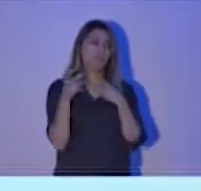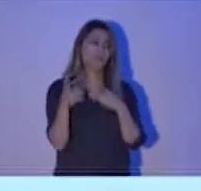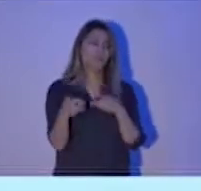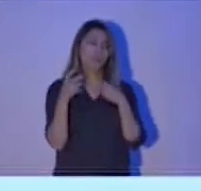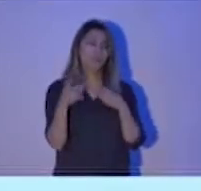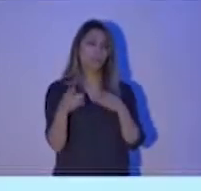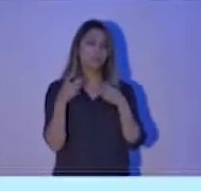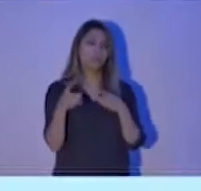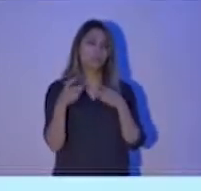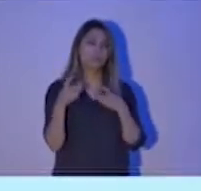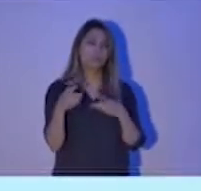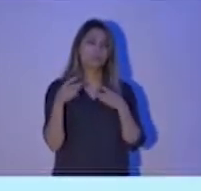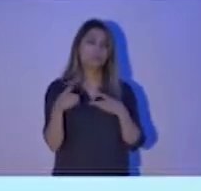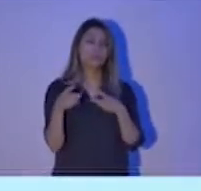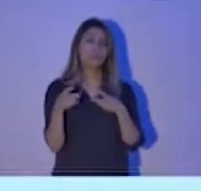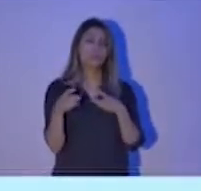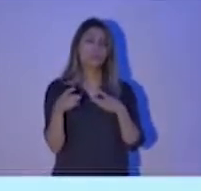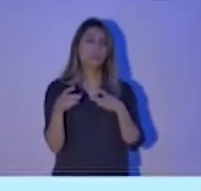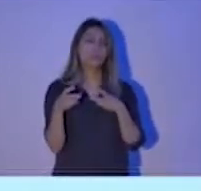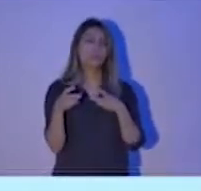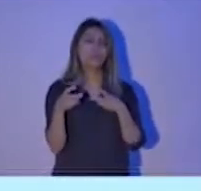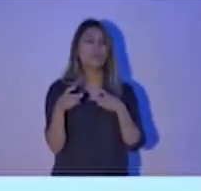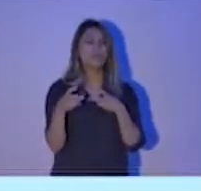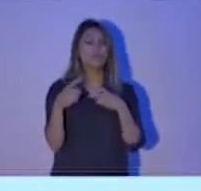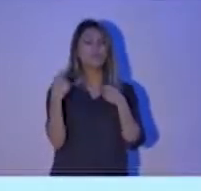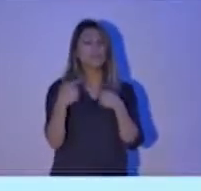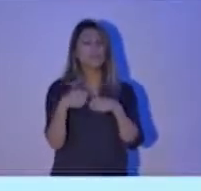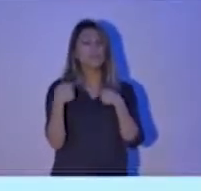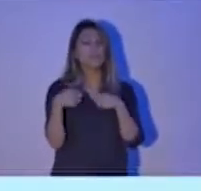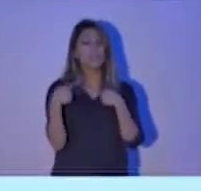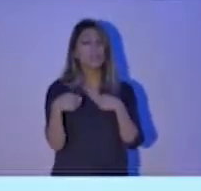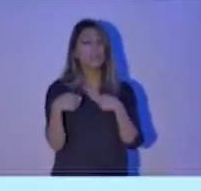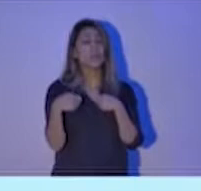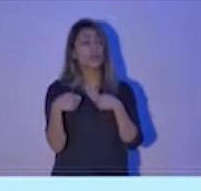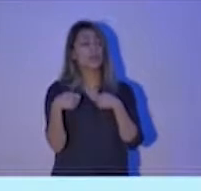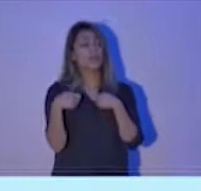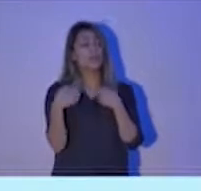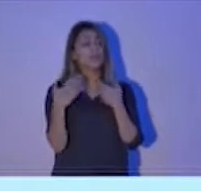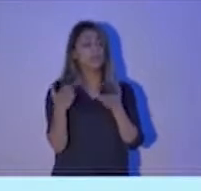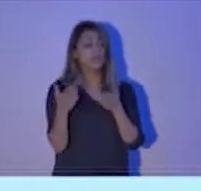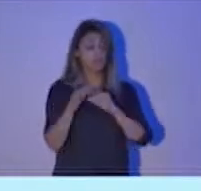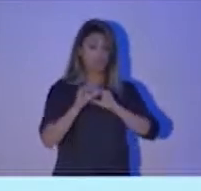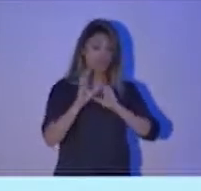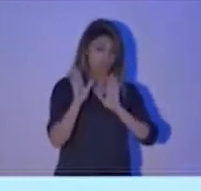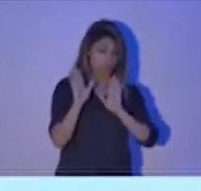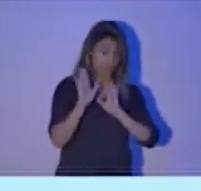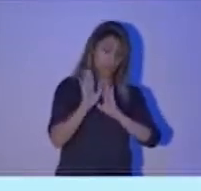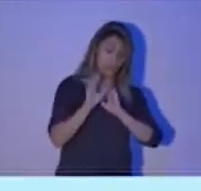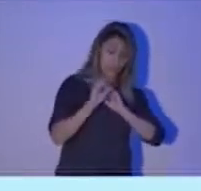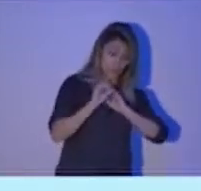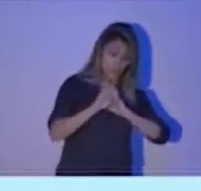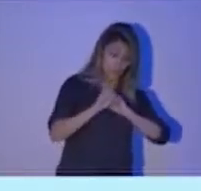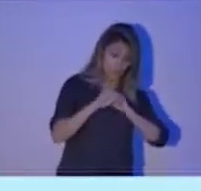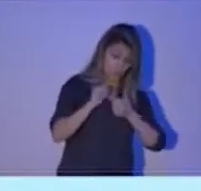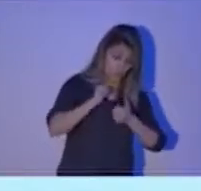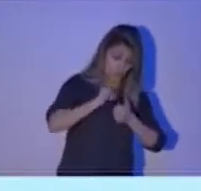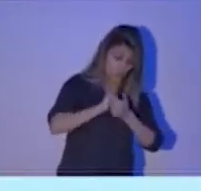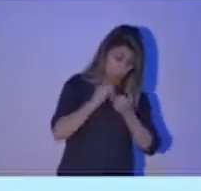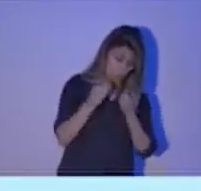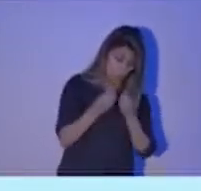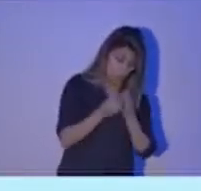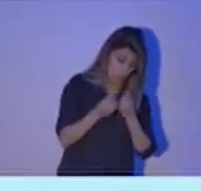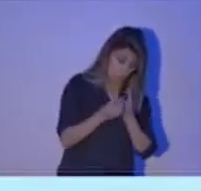alternativa para se falar por uma educação de melhor qualidade se nós, do MEC, se nós, do governo federal,